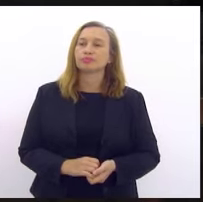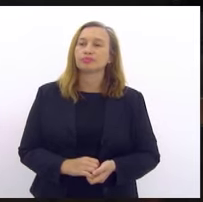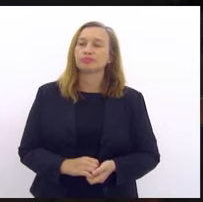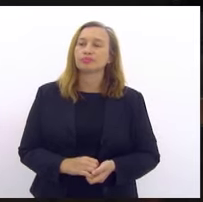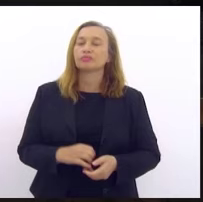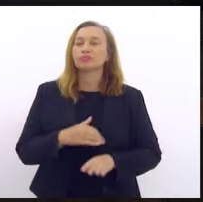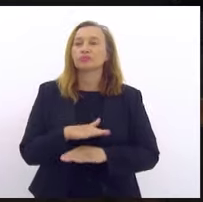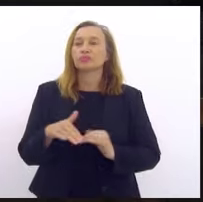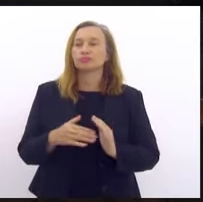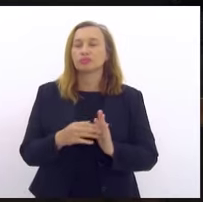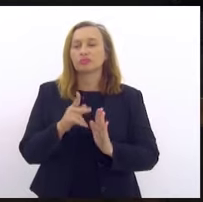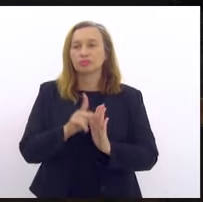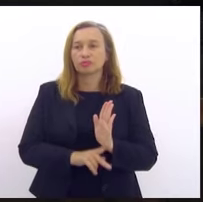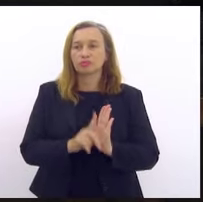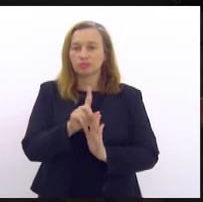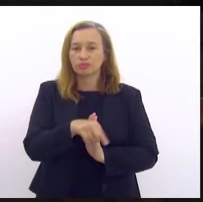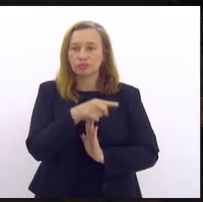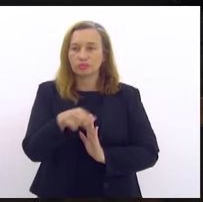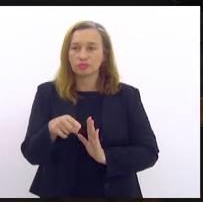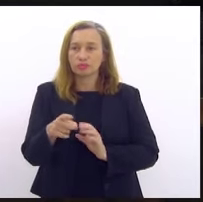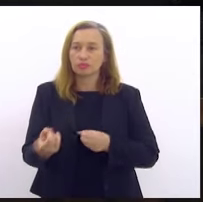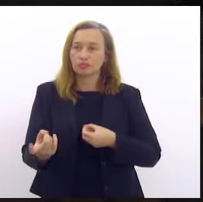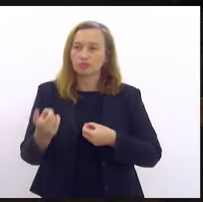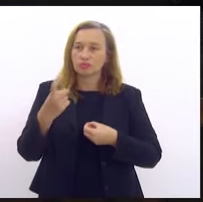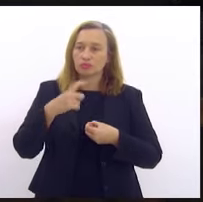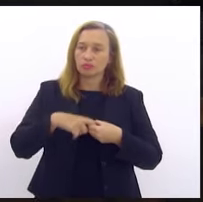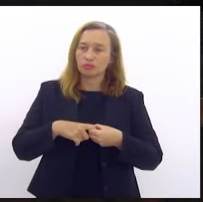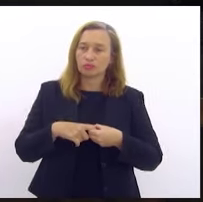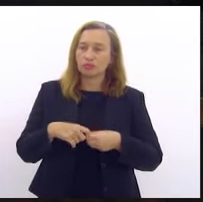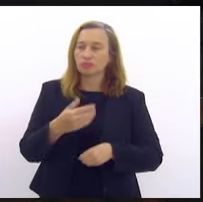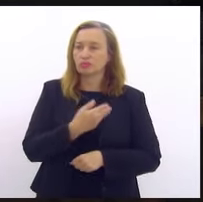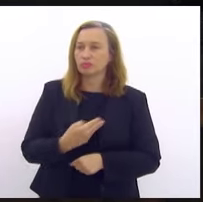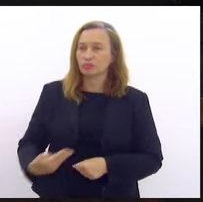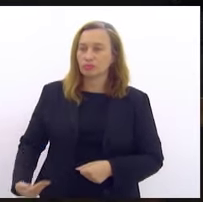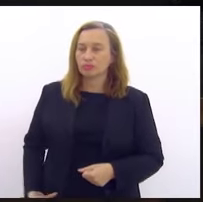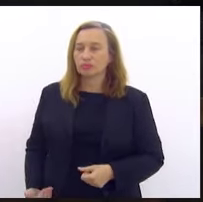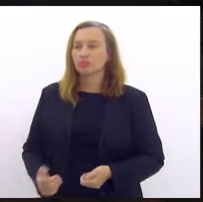Todos os projetos rejeitados retornam ao governador.